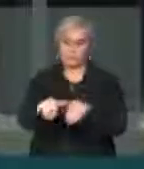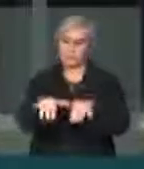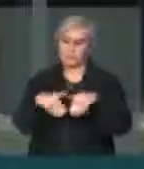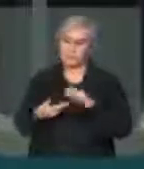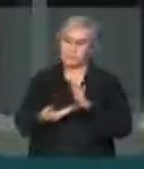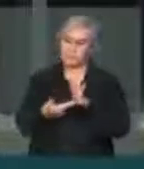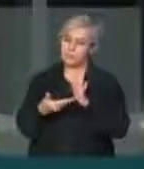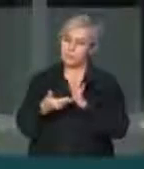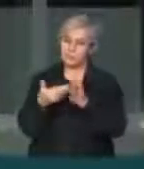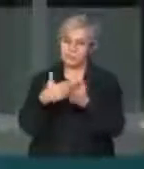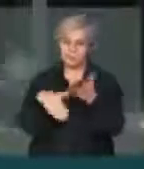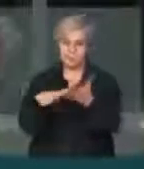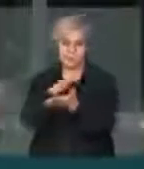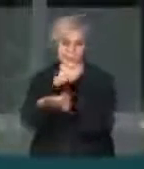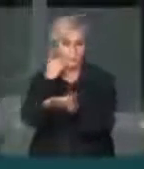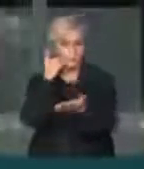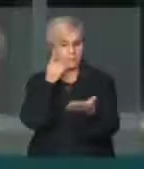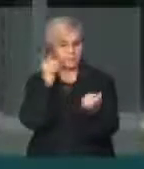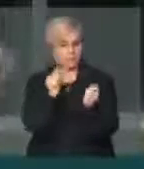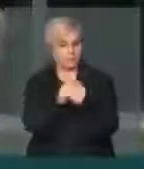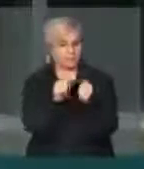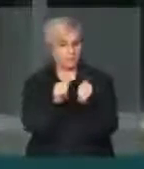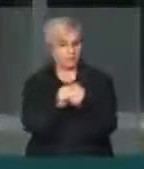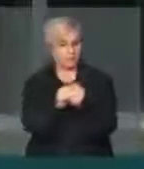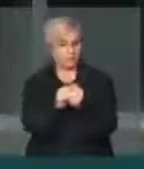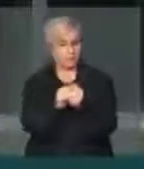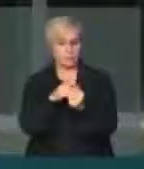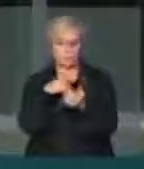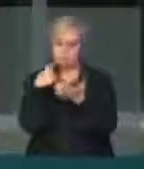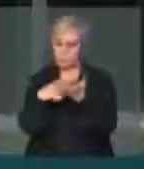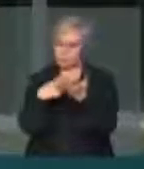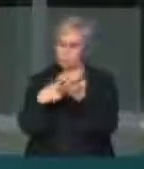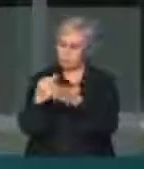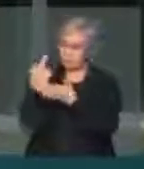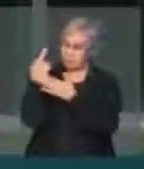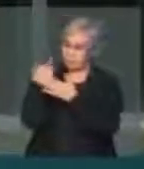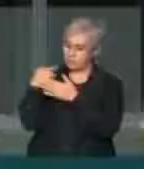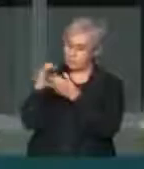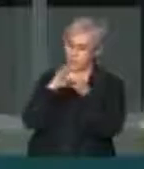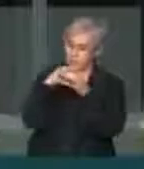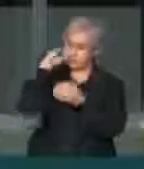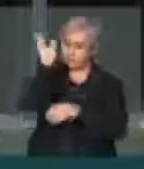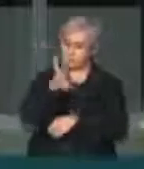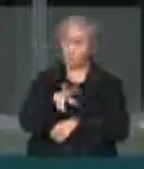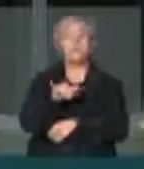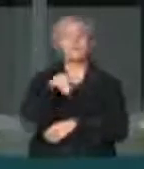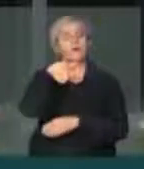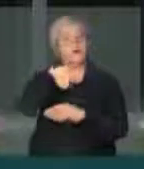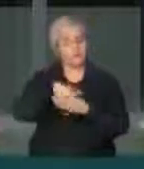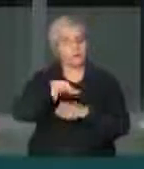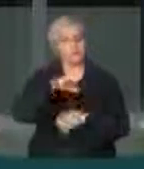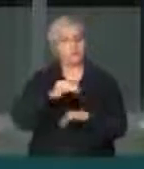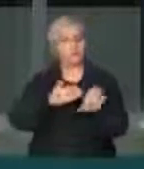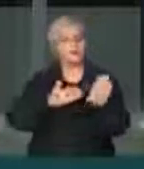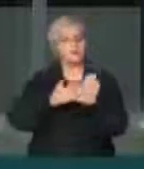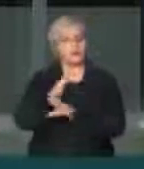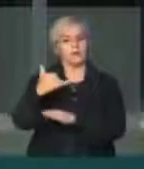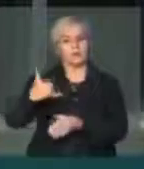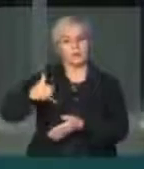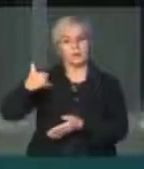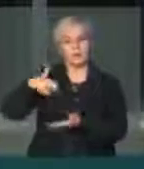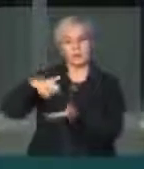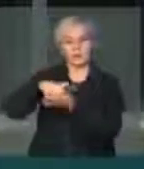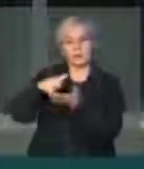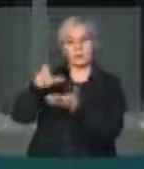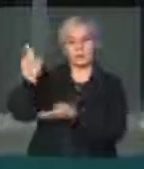as senhoras e senhores deputados com a responsabilidade que tem com o Brasil, eu não tenho dúvida que vai votar e vai aprovar a redução da